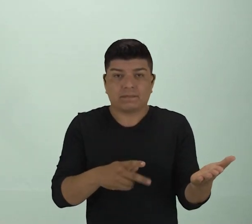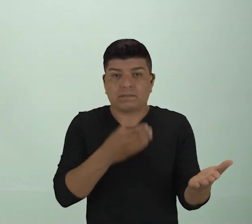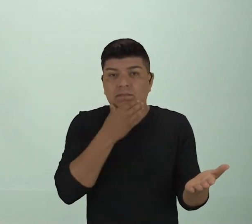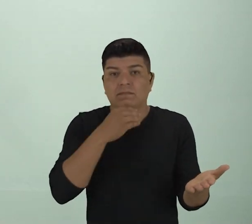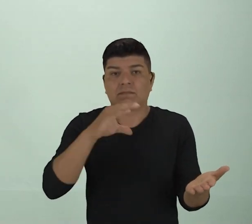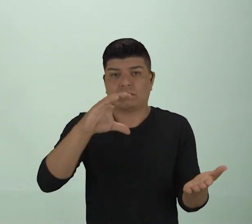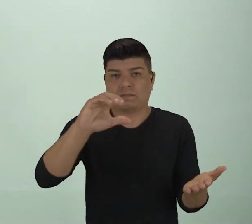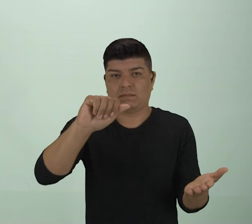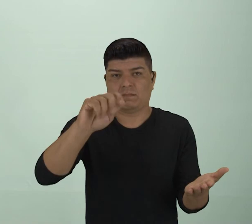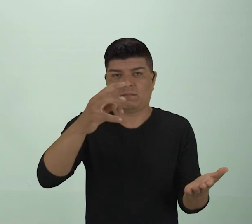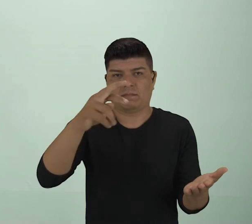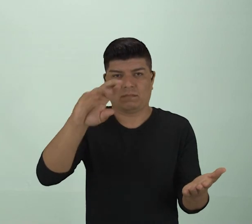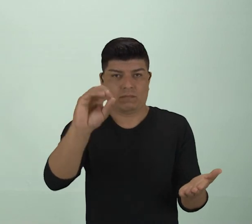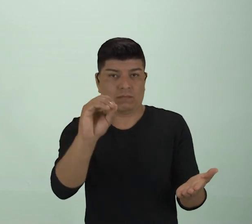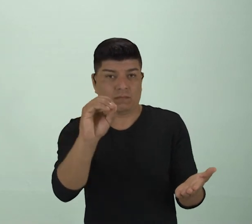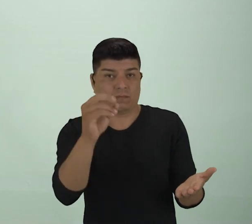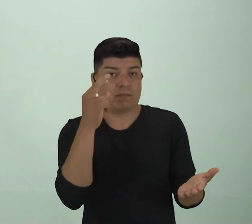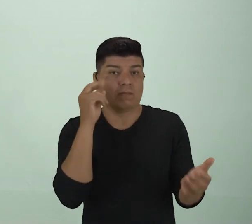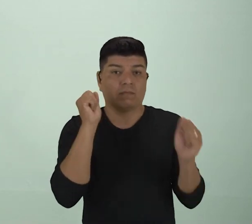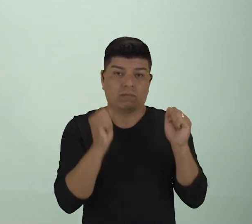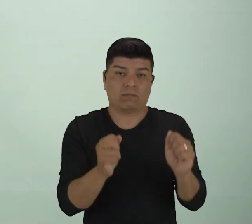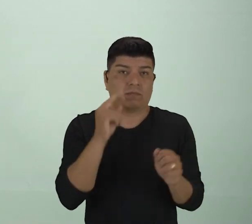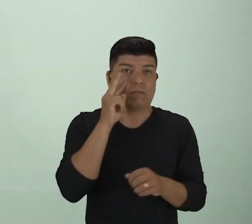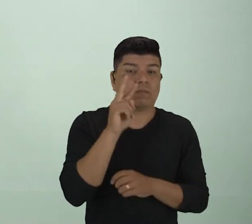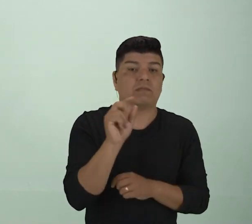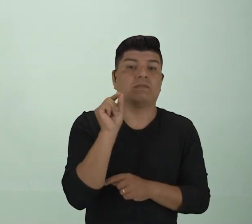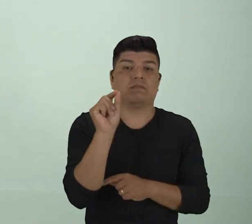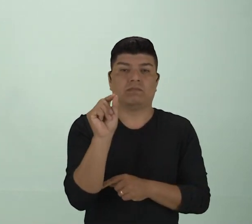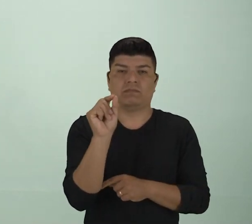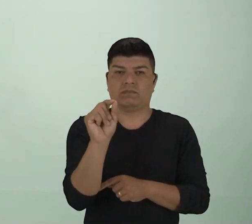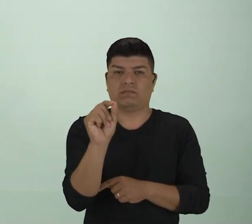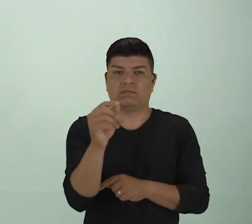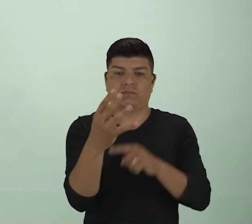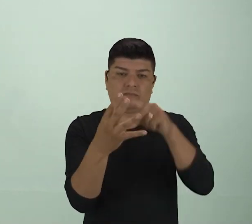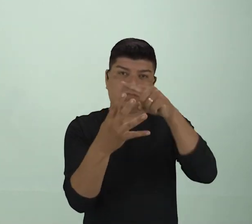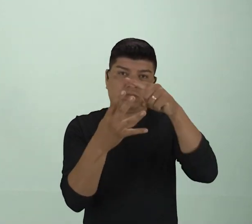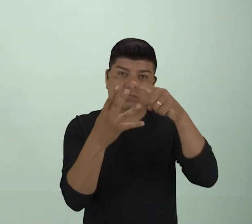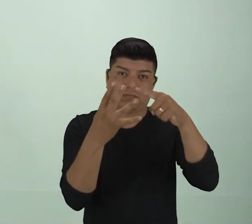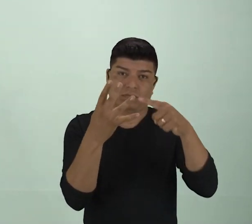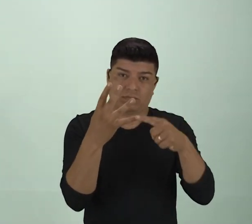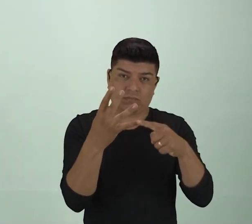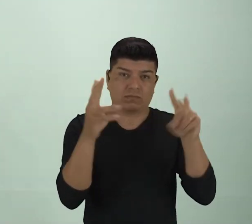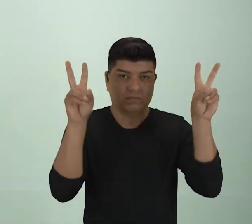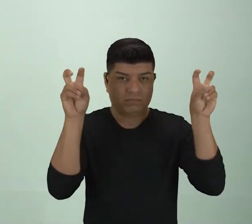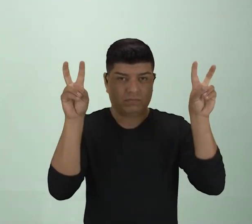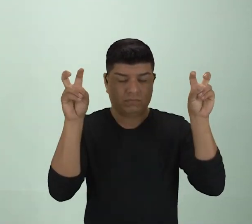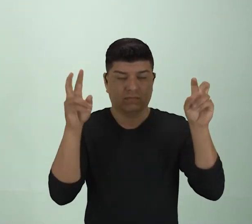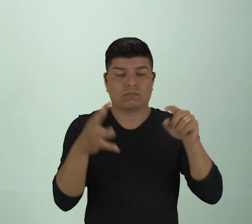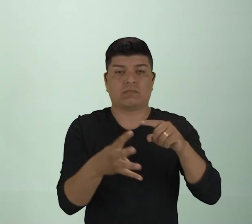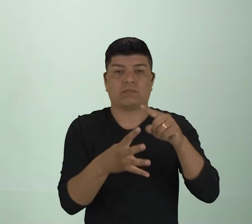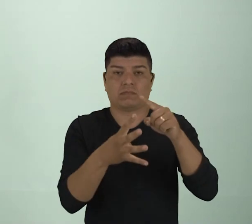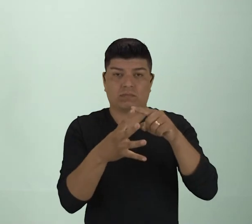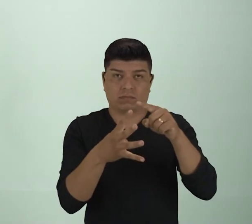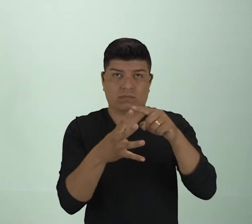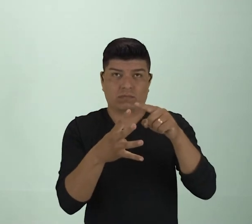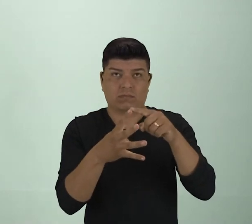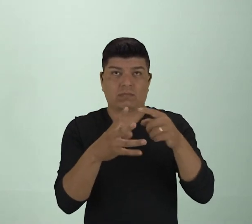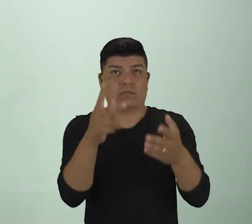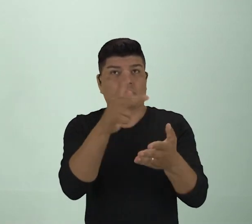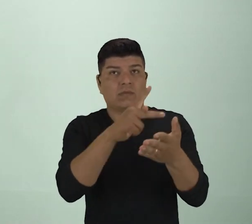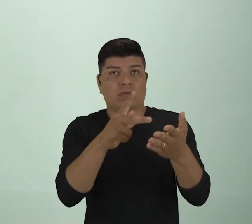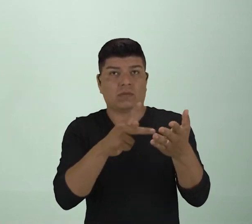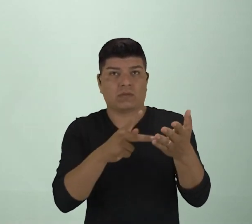poesias, vão poder ver as suas facetas em quatro temáticas. Existem os